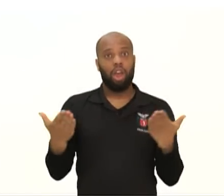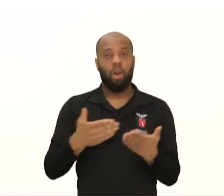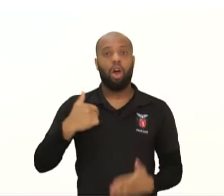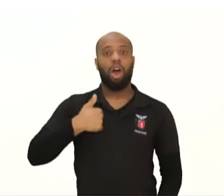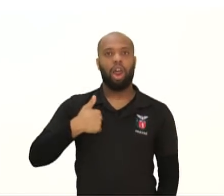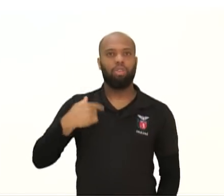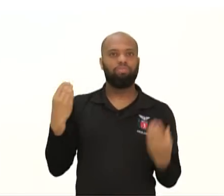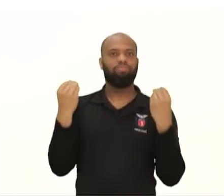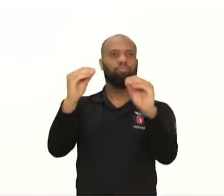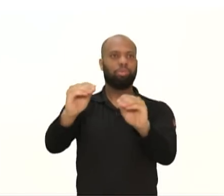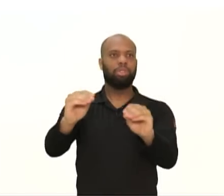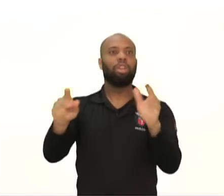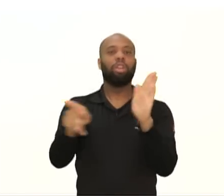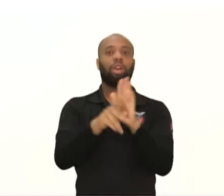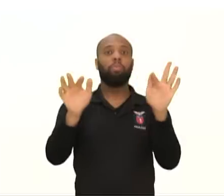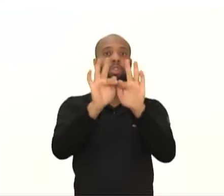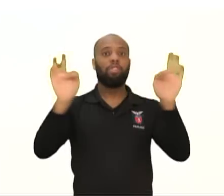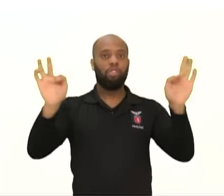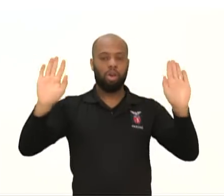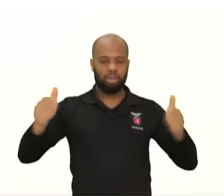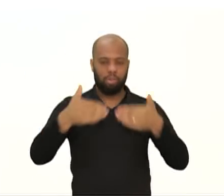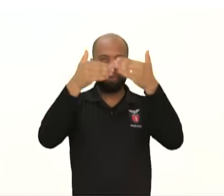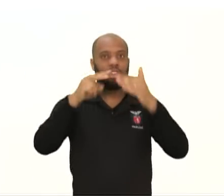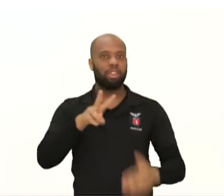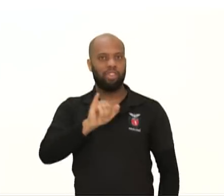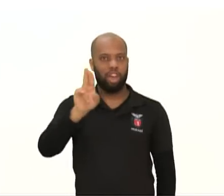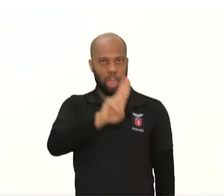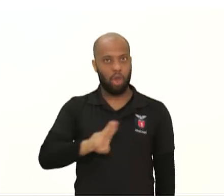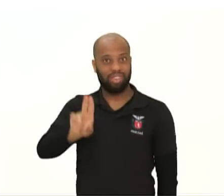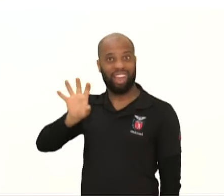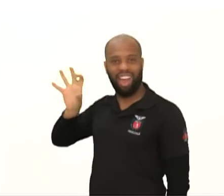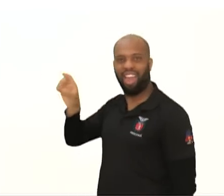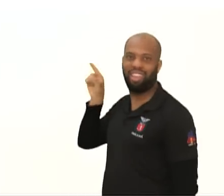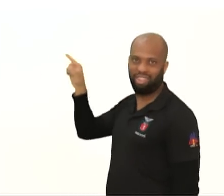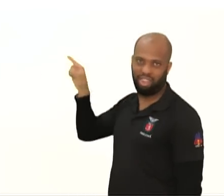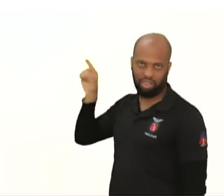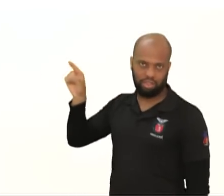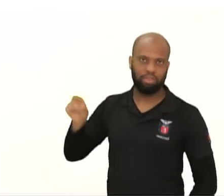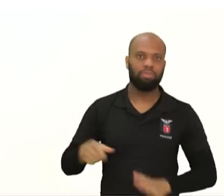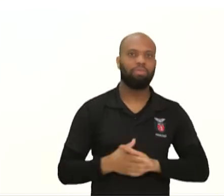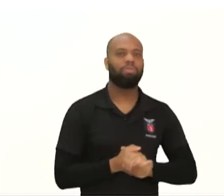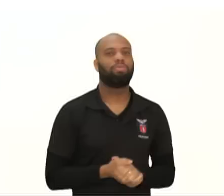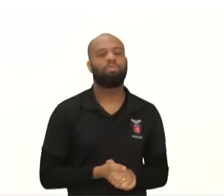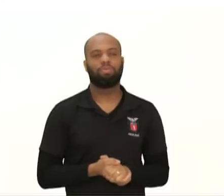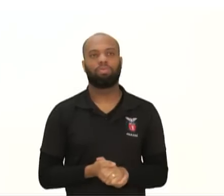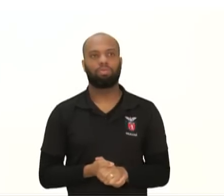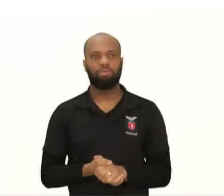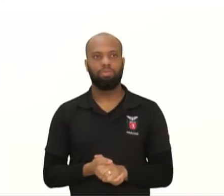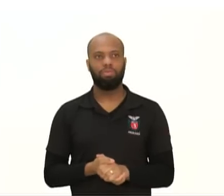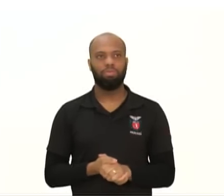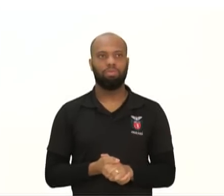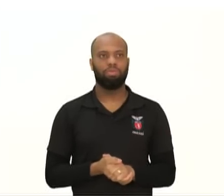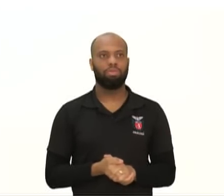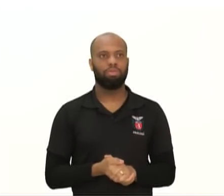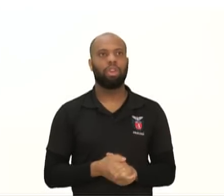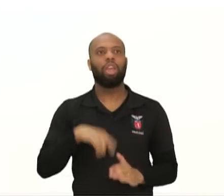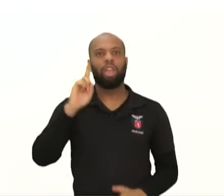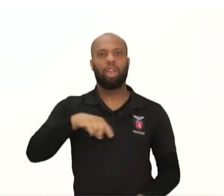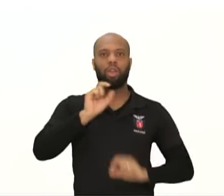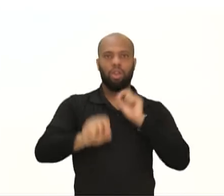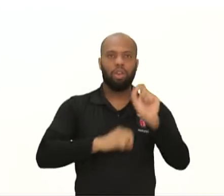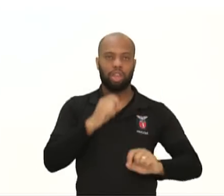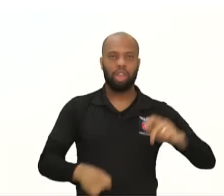anotei para vocês a nossa fórmula equivalente, tá bom? Para vocês terem anotadinho, que é a fórmula que a professora mostrou anteriormente. Que essa